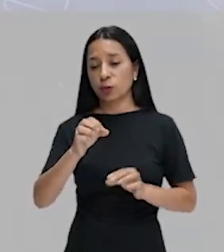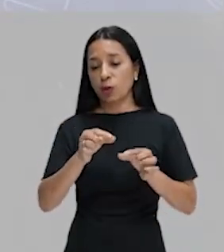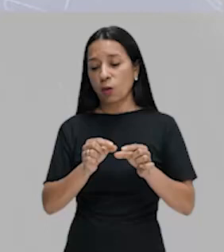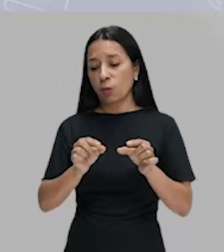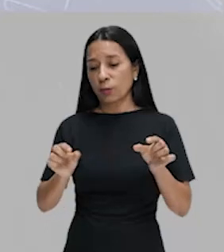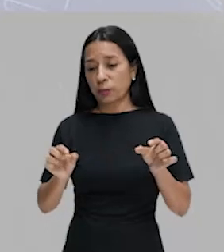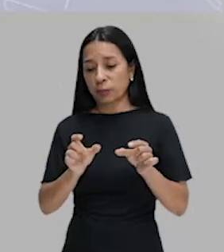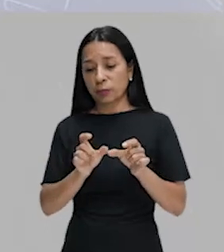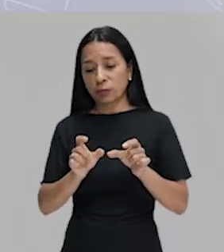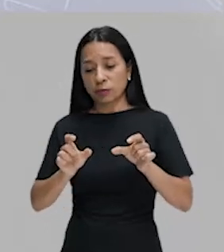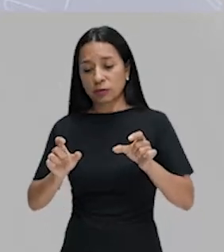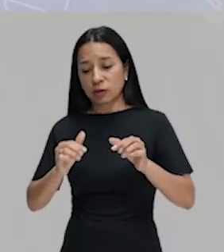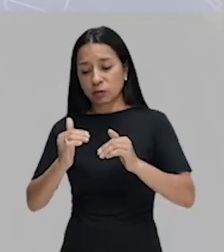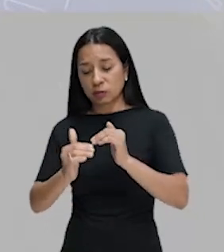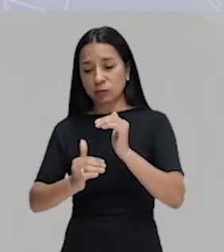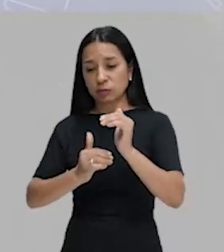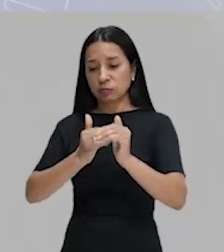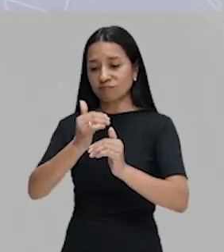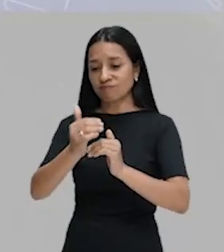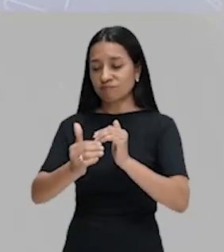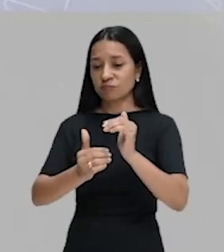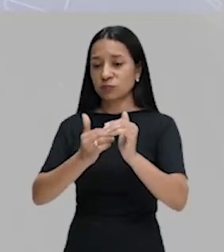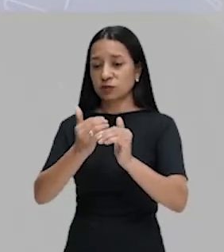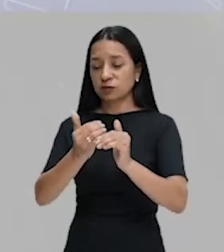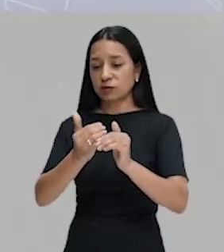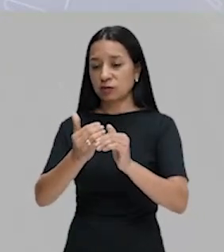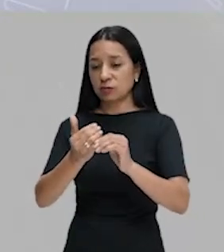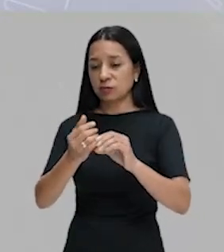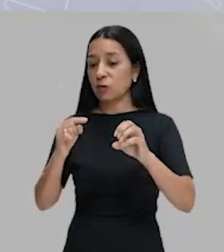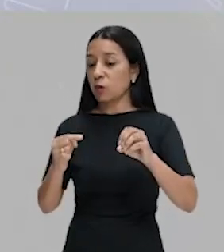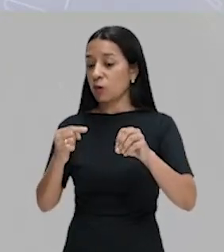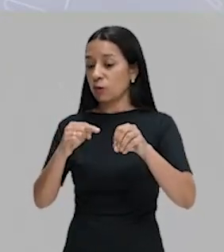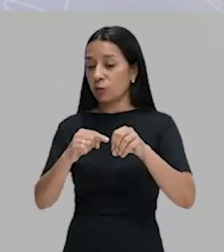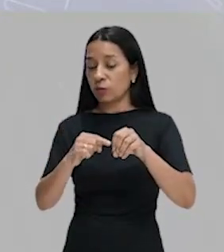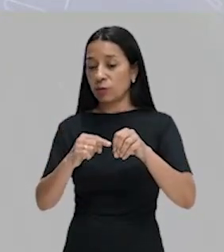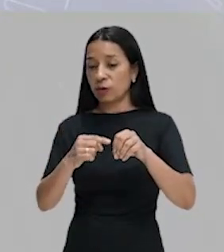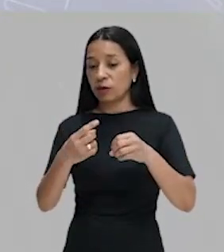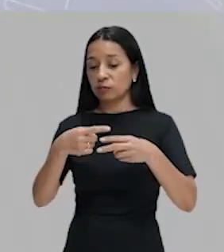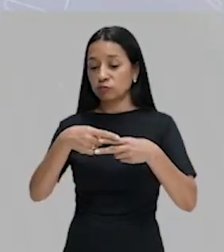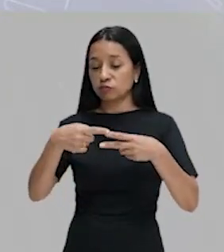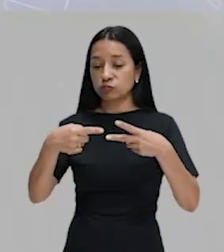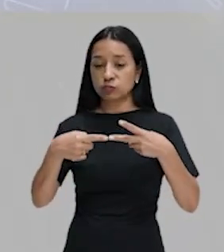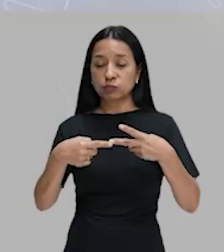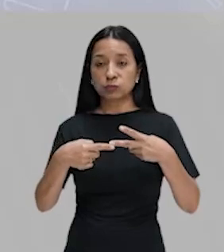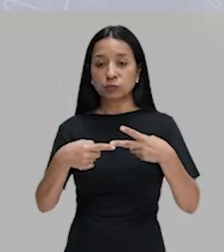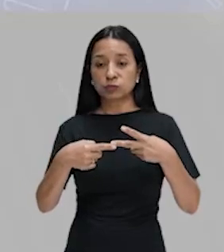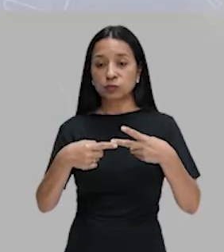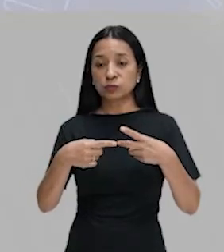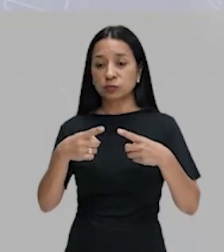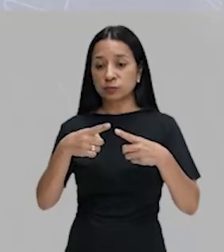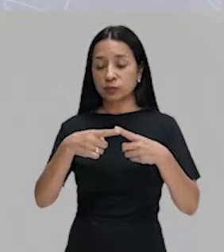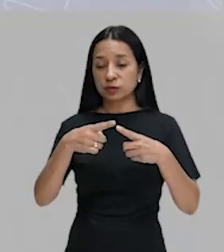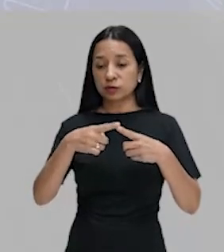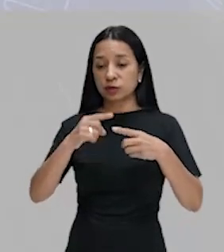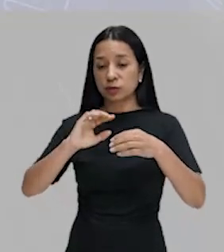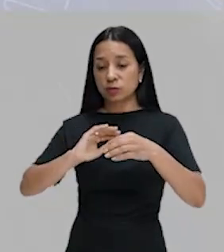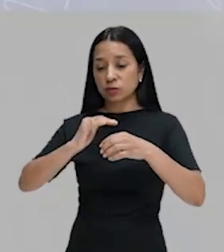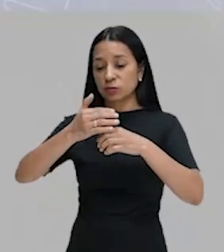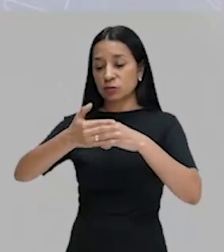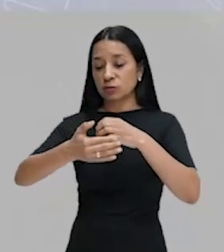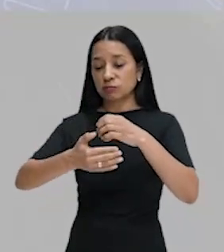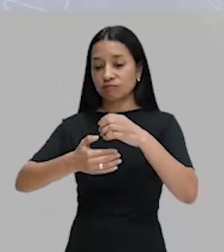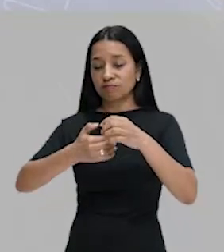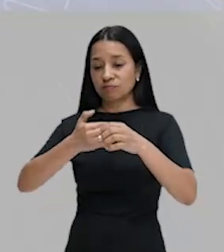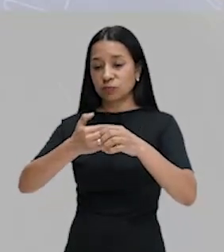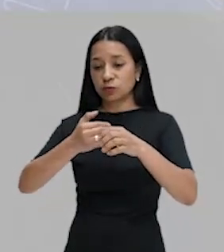do embrião desses animais, eles vão formar dois tipos de tecidos, né?